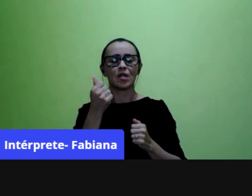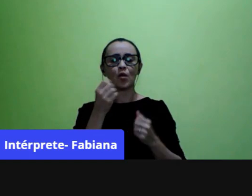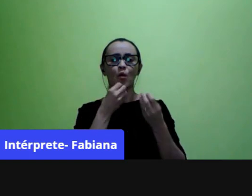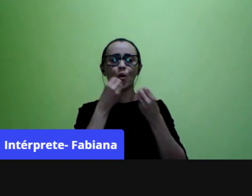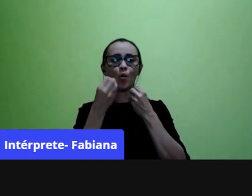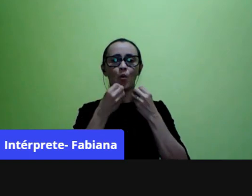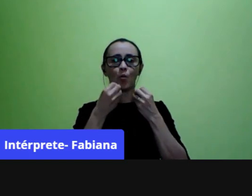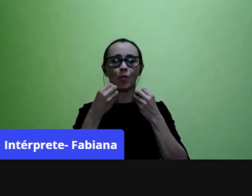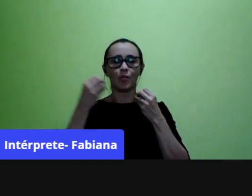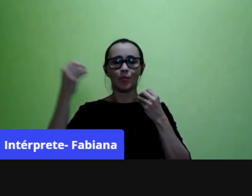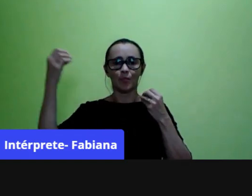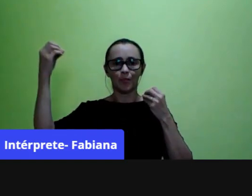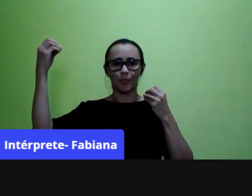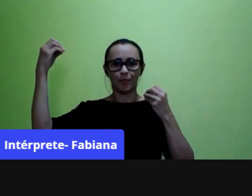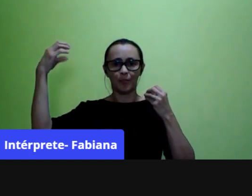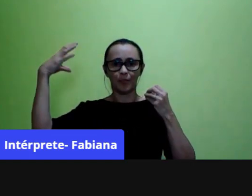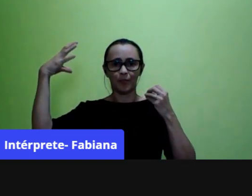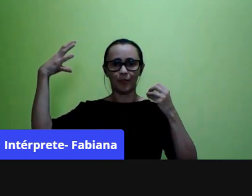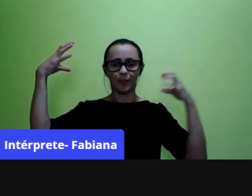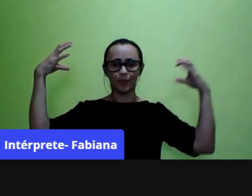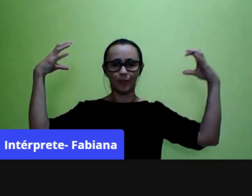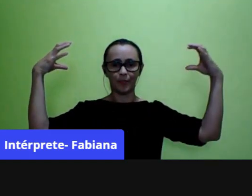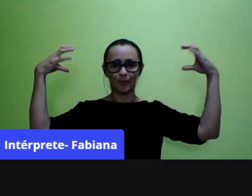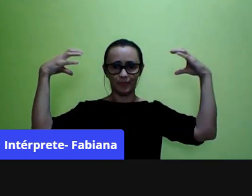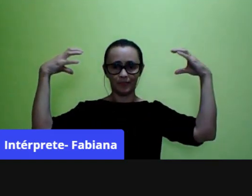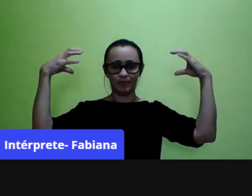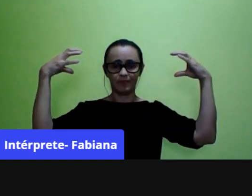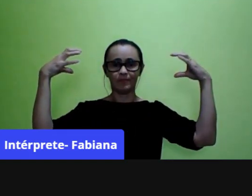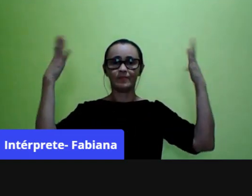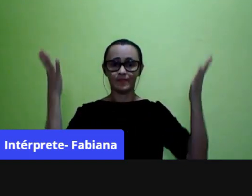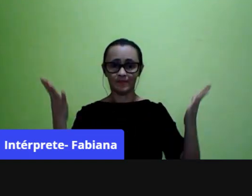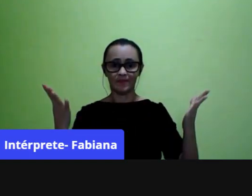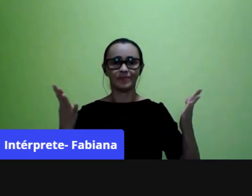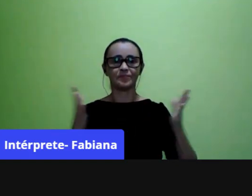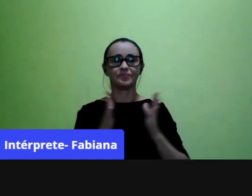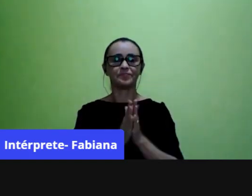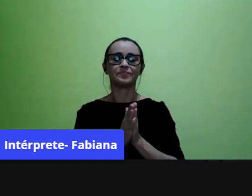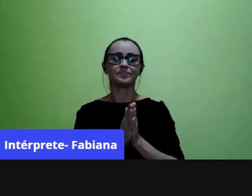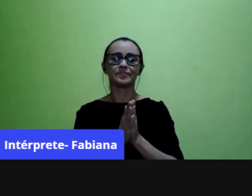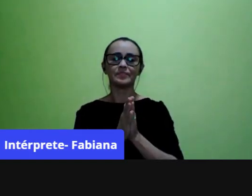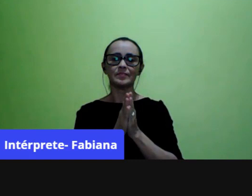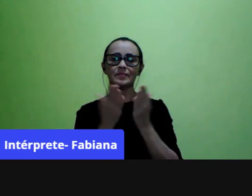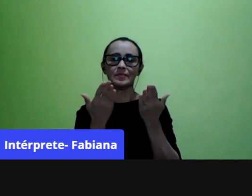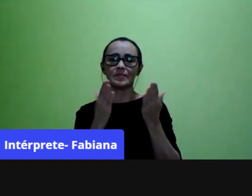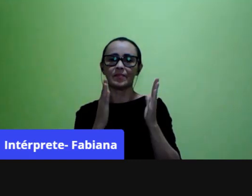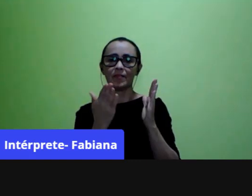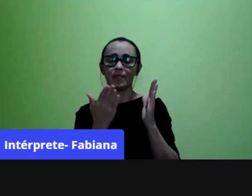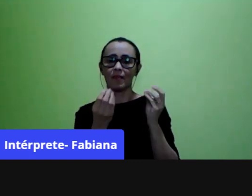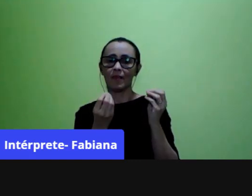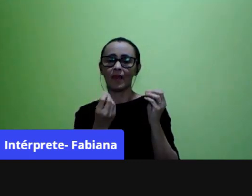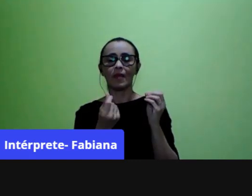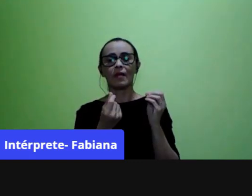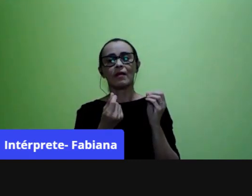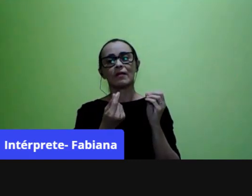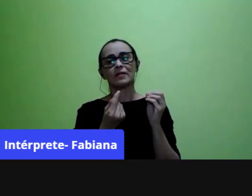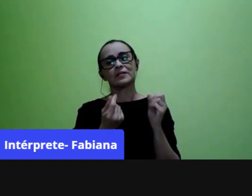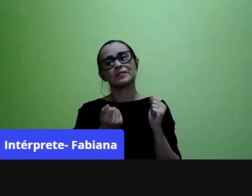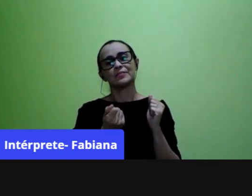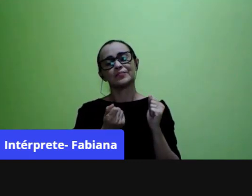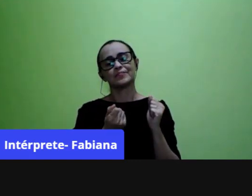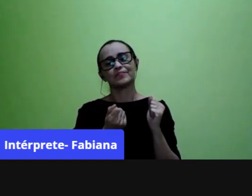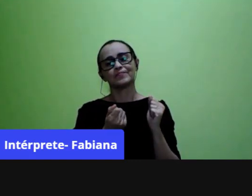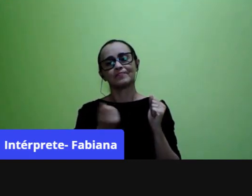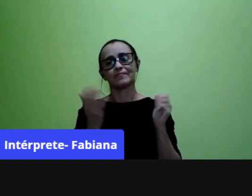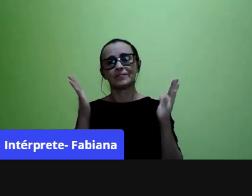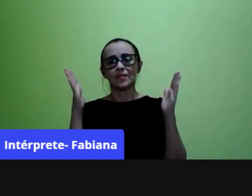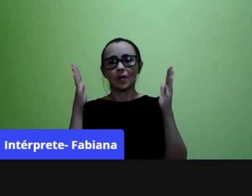de luz aqui perto, certo? As minhas mãos, pessoal, estão aqui bem perto para eu poder mostrar para vocês qual que é a direção. Mas